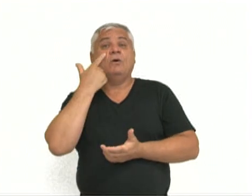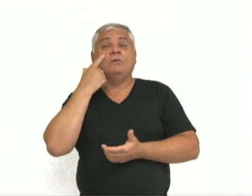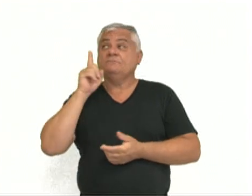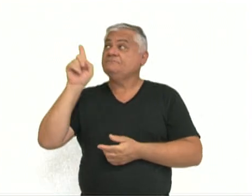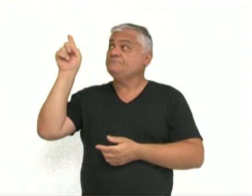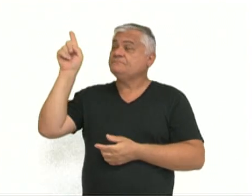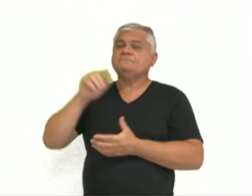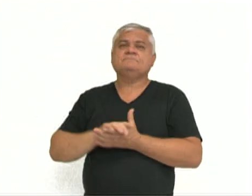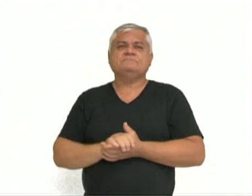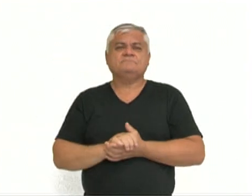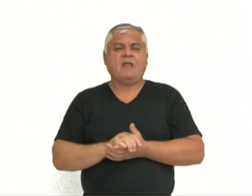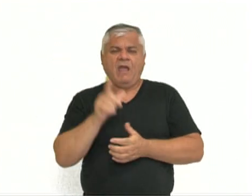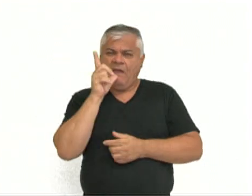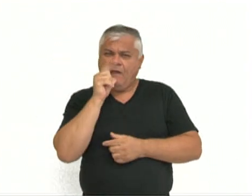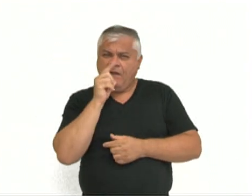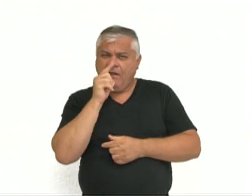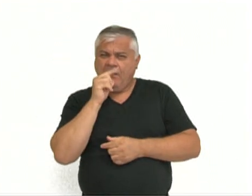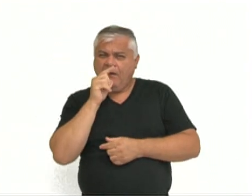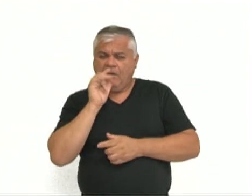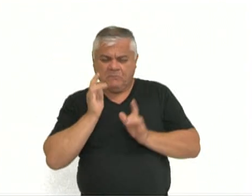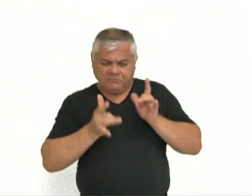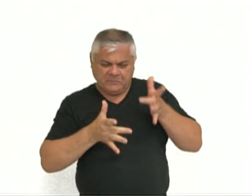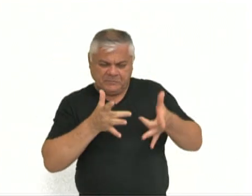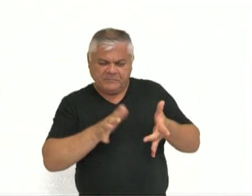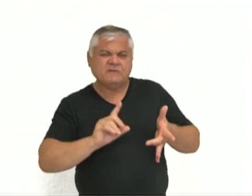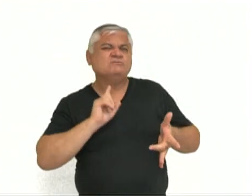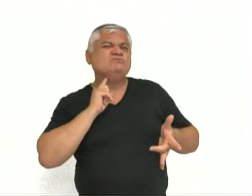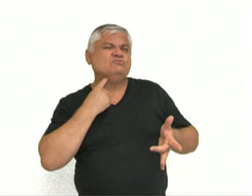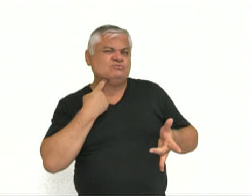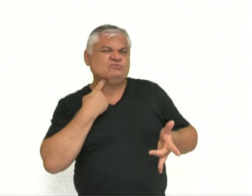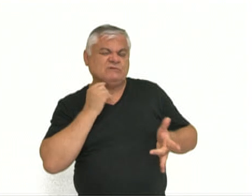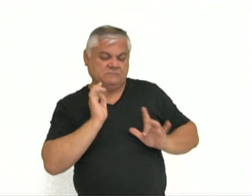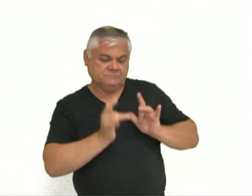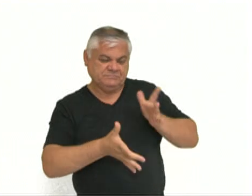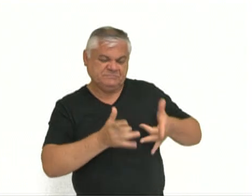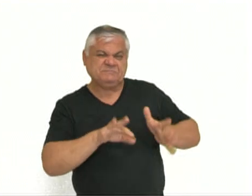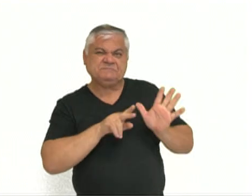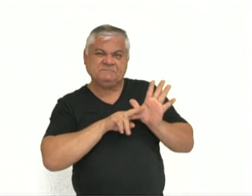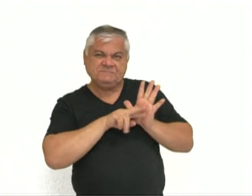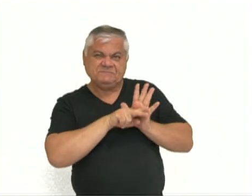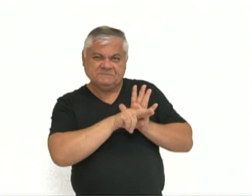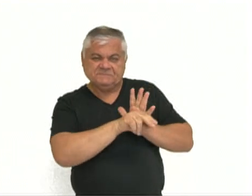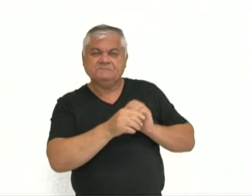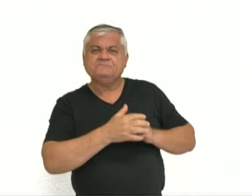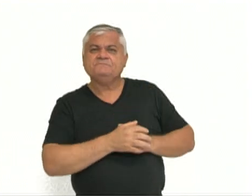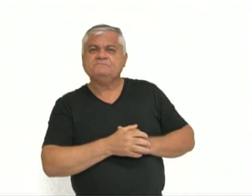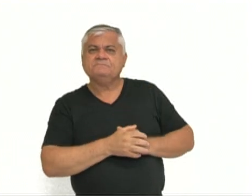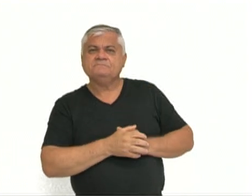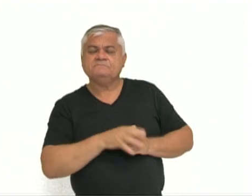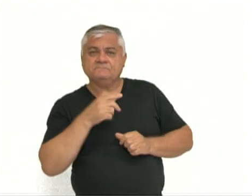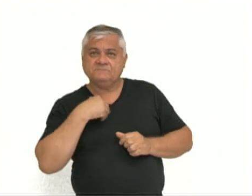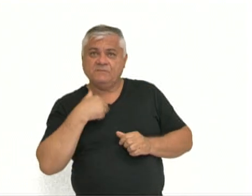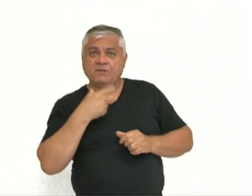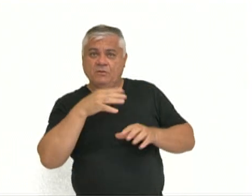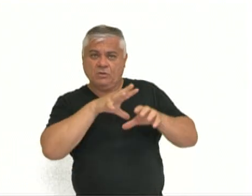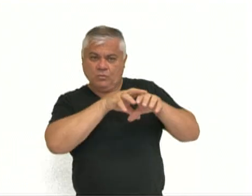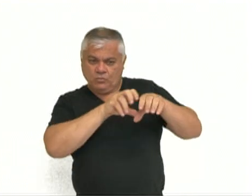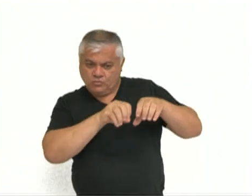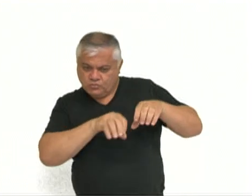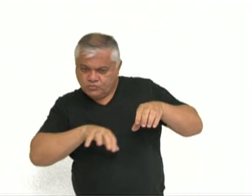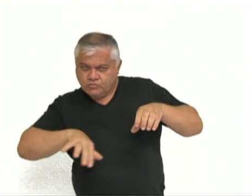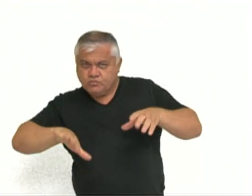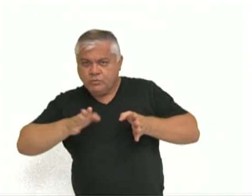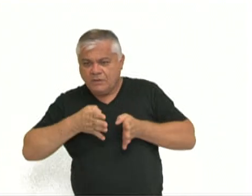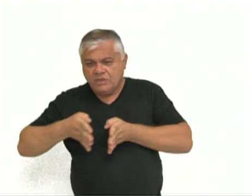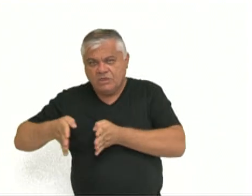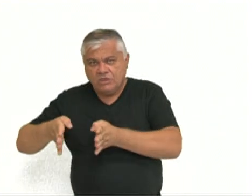A água ainda com resquícios de sujeira, água suja, né? E com bactérias, é captada em rios e mananciais. Então,